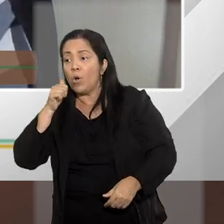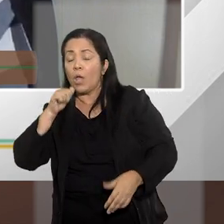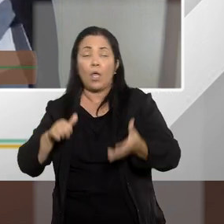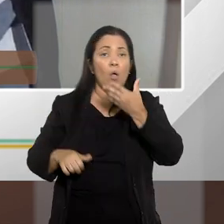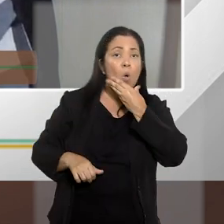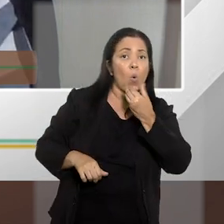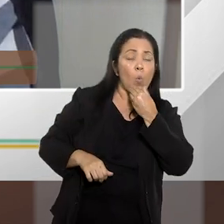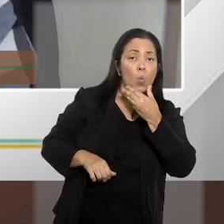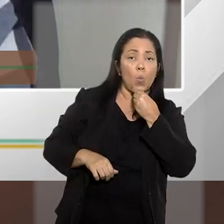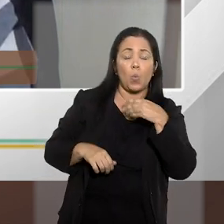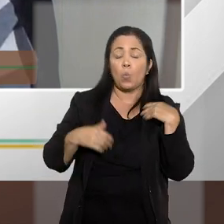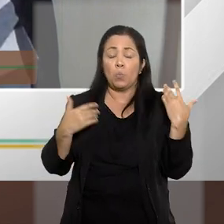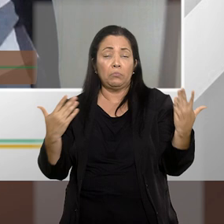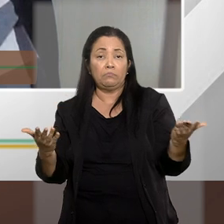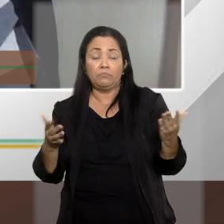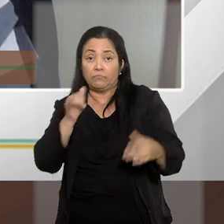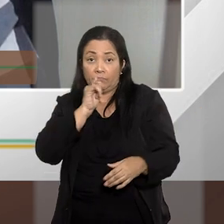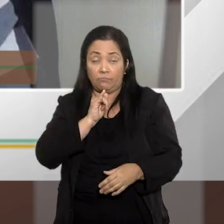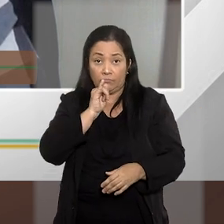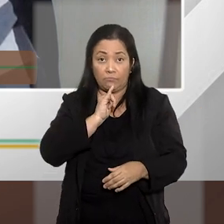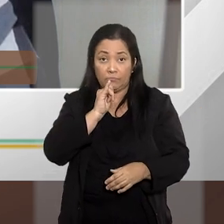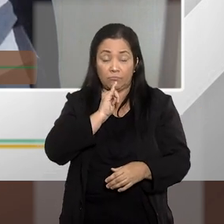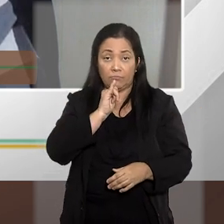feminino. Você, por exemplo, vai ter...